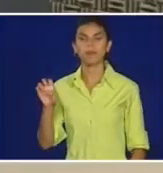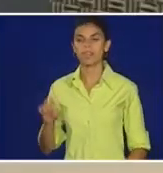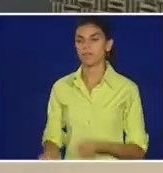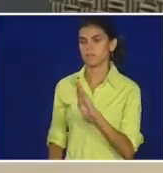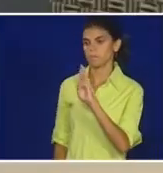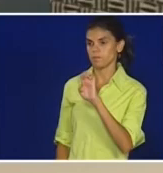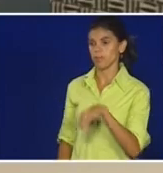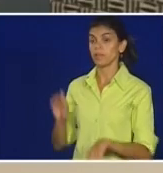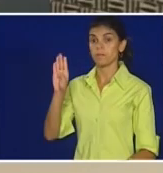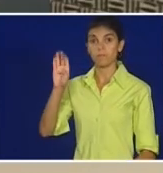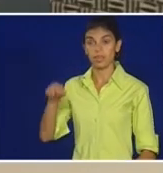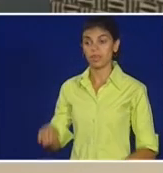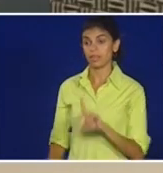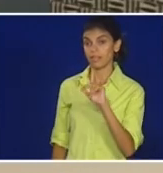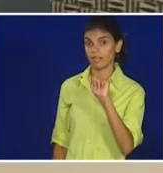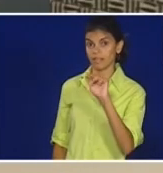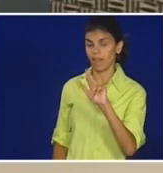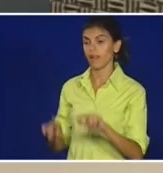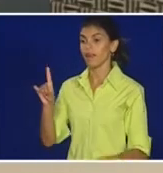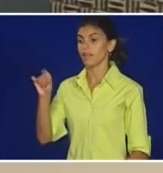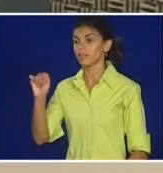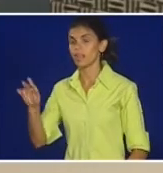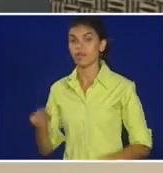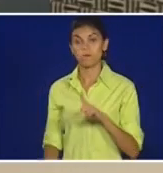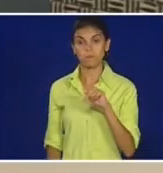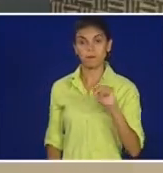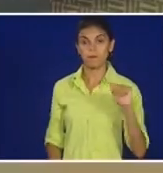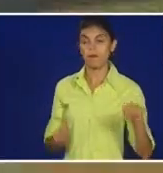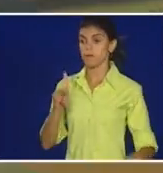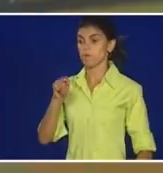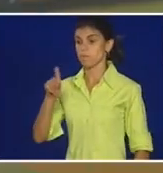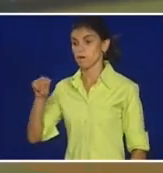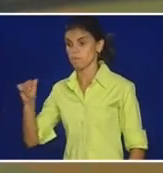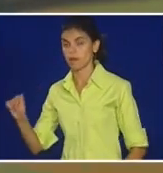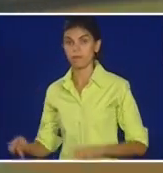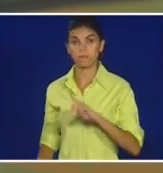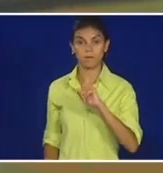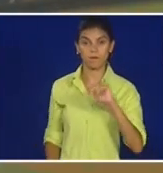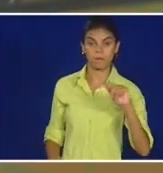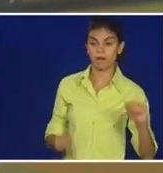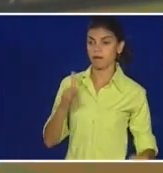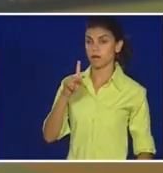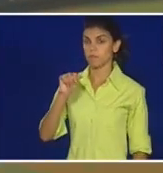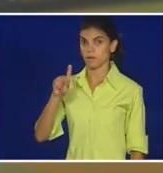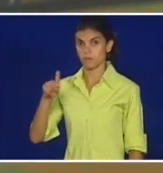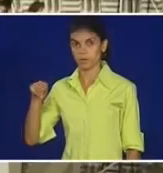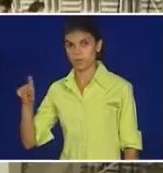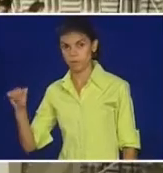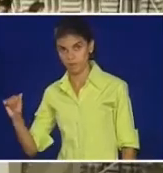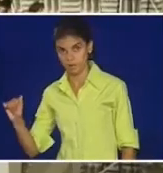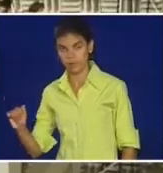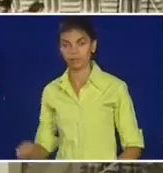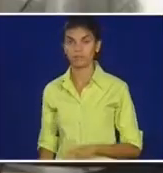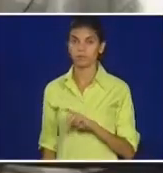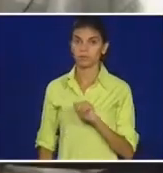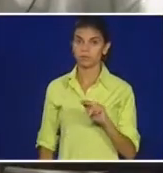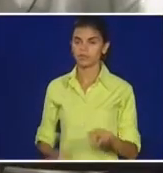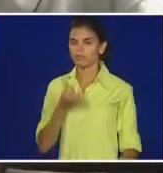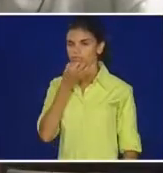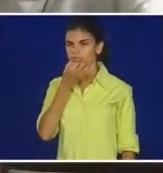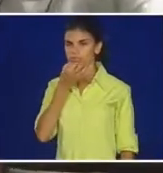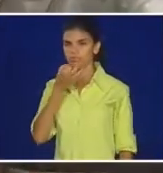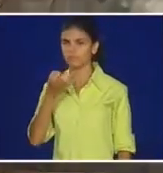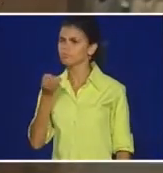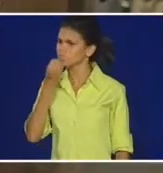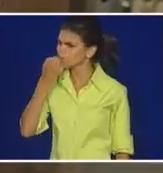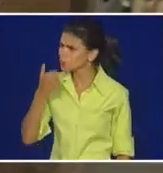Pé. Pé. Bem. Bem. Dar. Dar. Papapá. Papapá. Papapá.